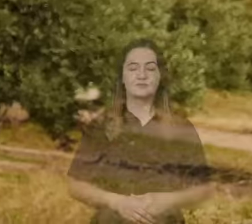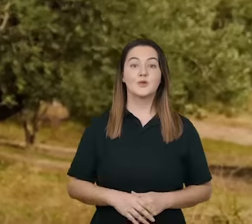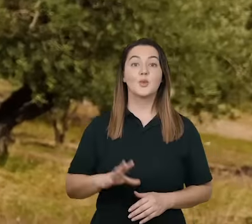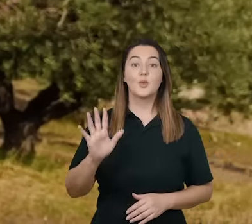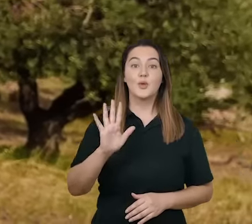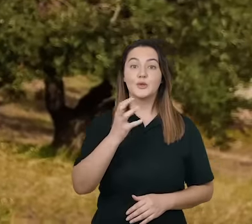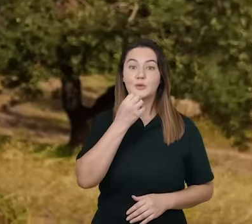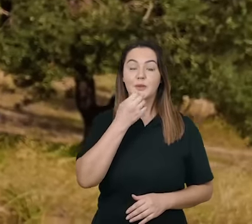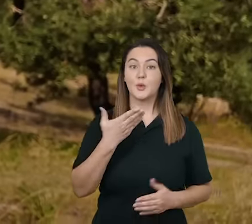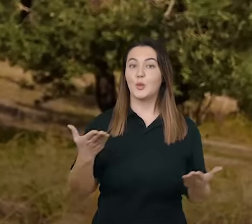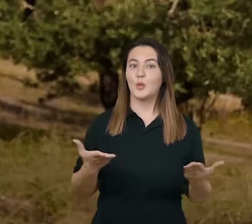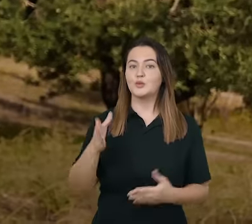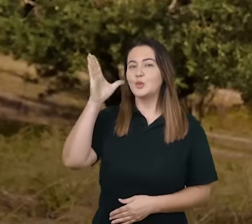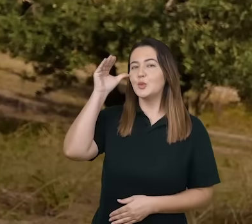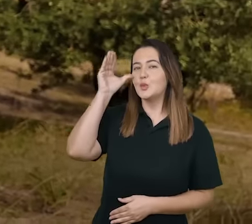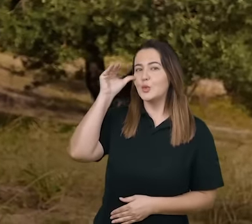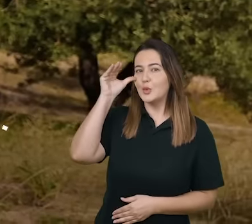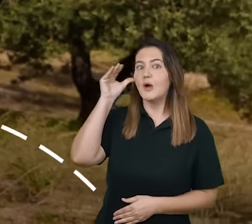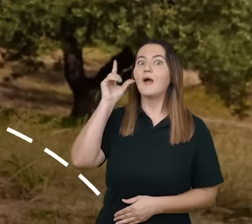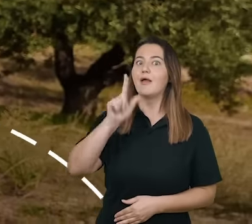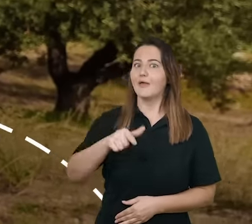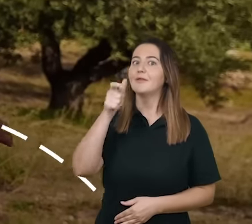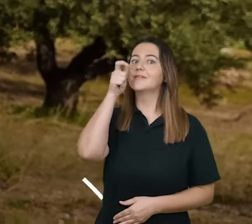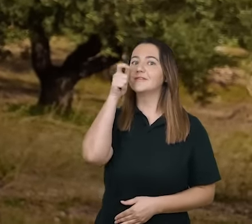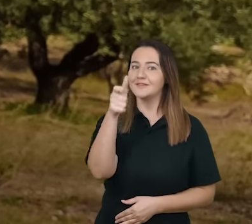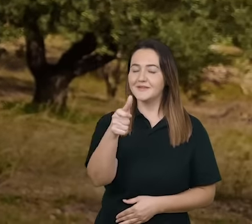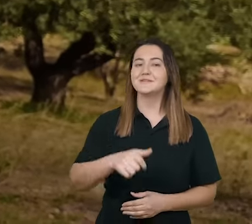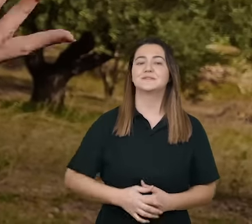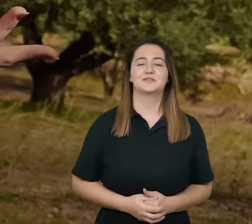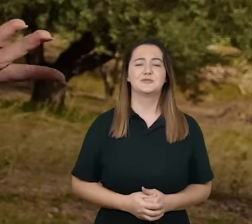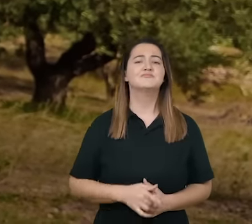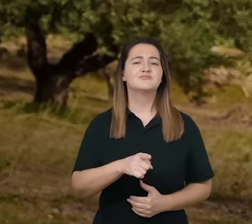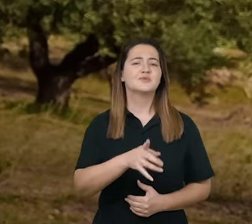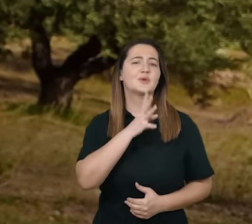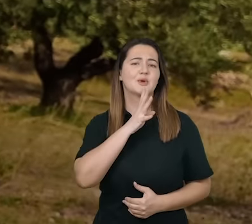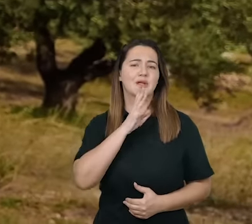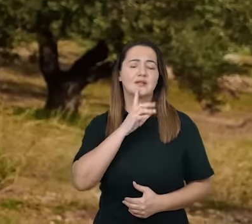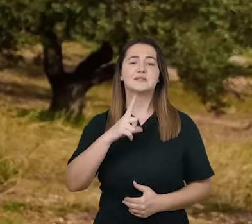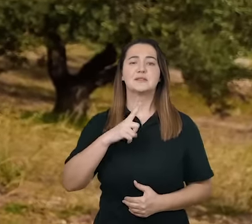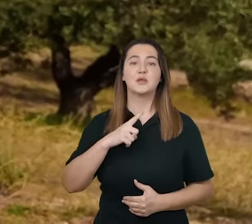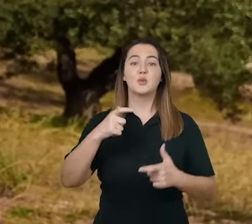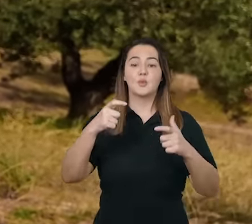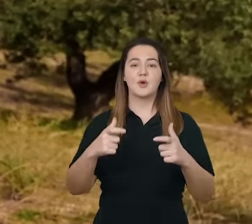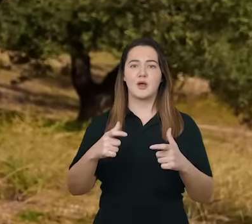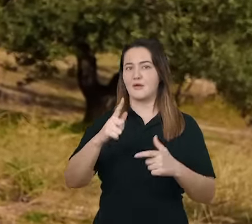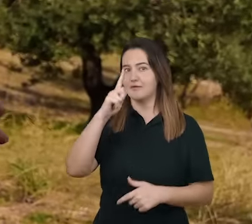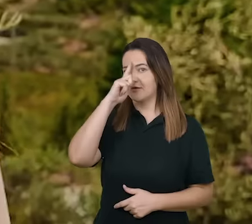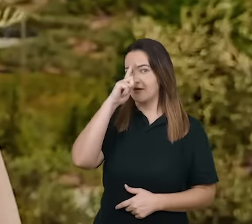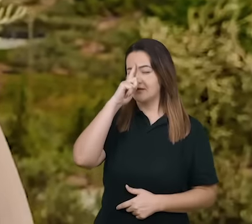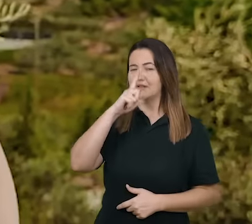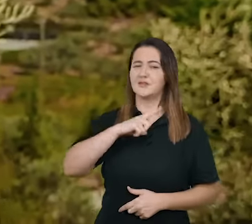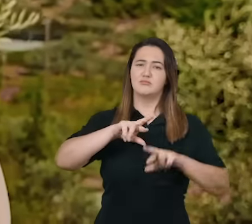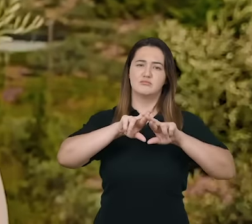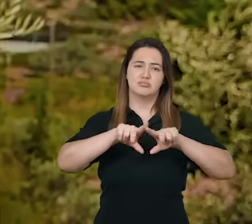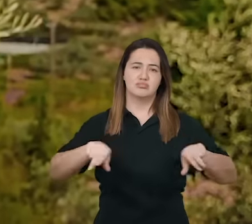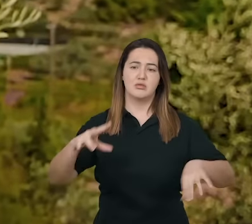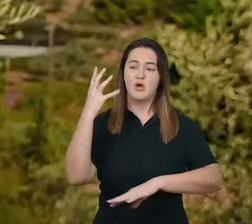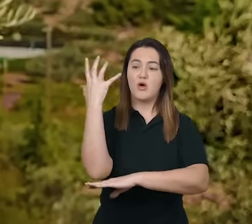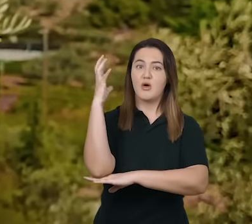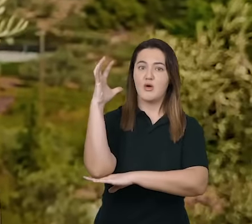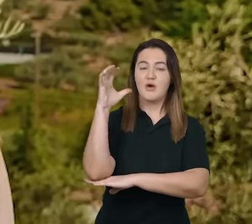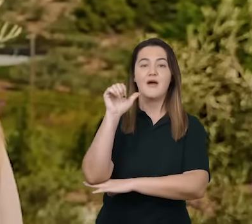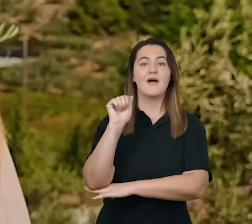Oi pessoal, hoje a nossa curiosidade é muito interessante. Como você viu, pela Grécia existem várias oliveiras e não podíamos